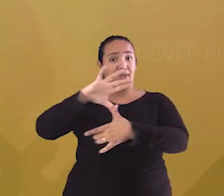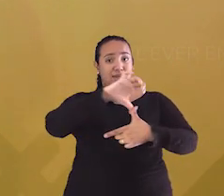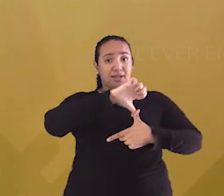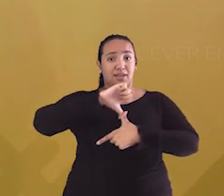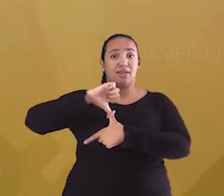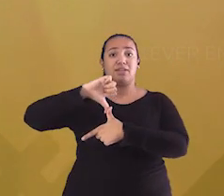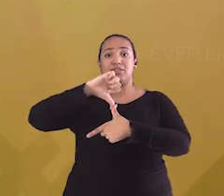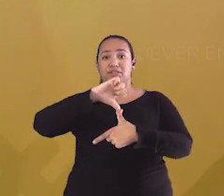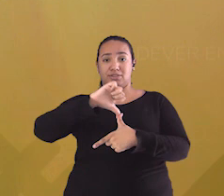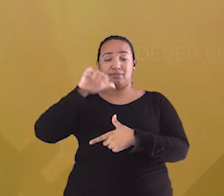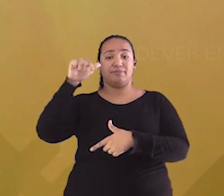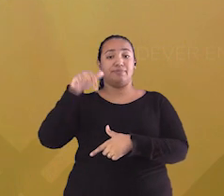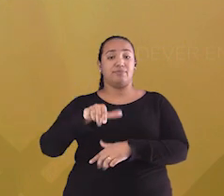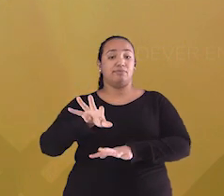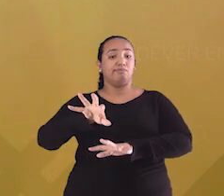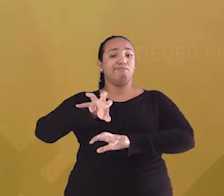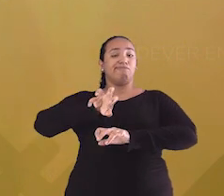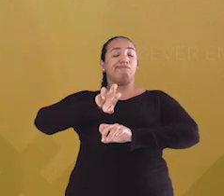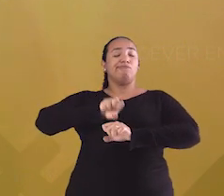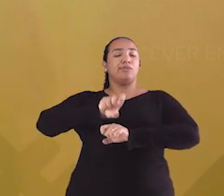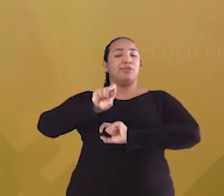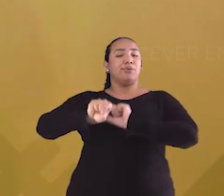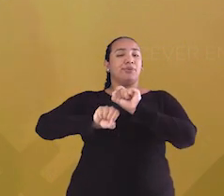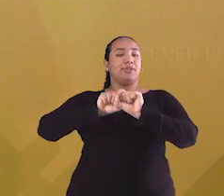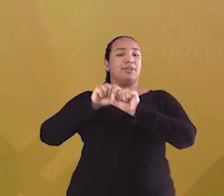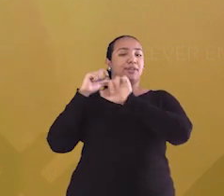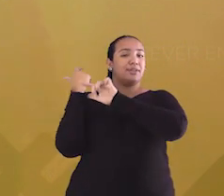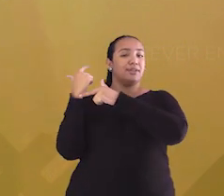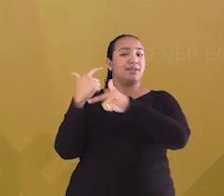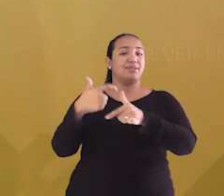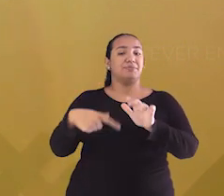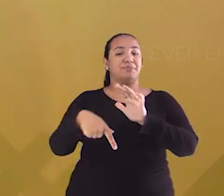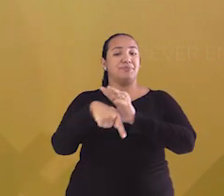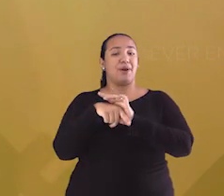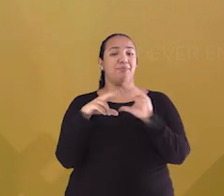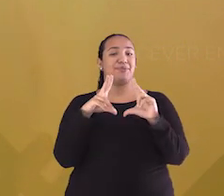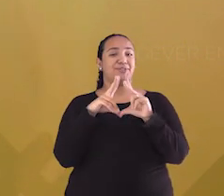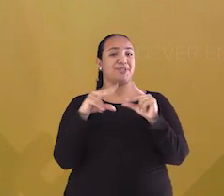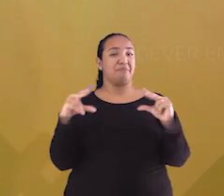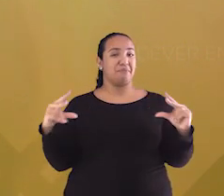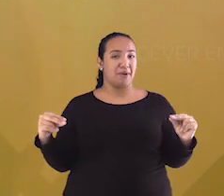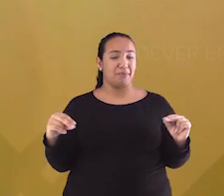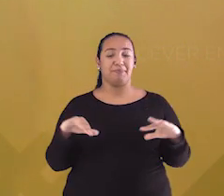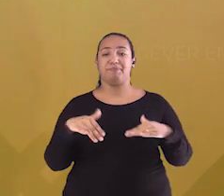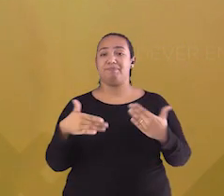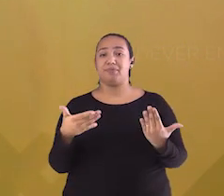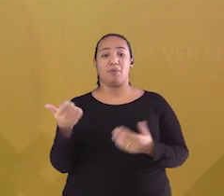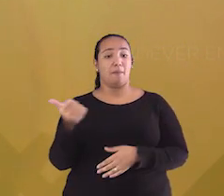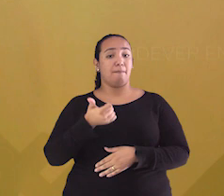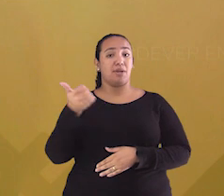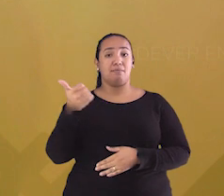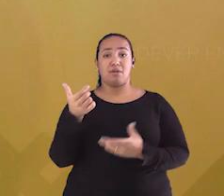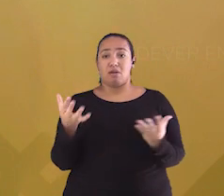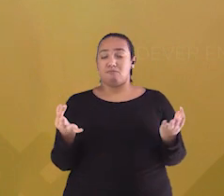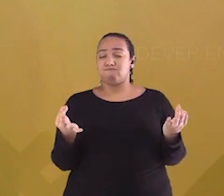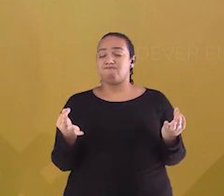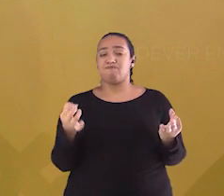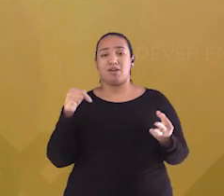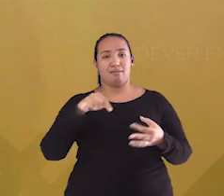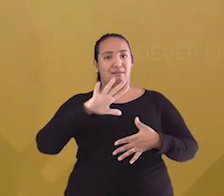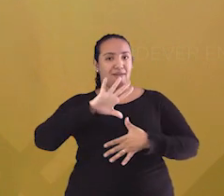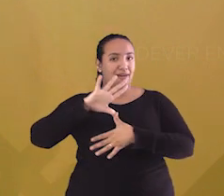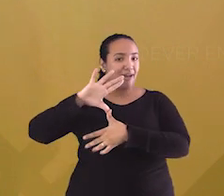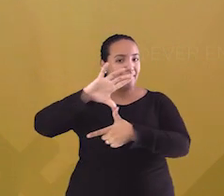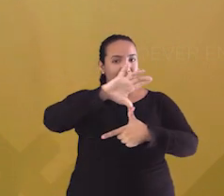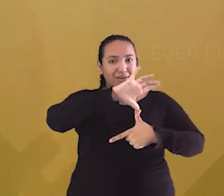é inspirado nas tradições das ancestrais mosteiros japoneses. O primeiro mosteiro budista da América Latina